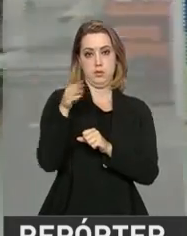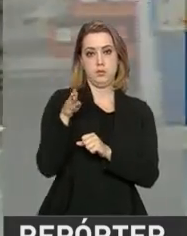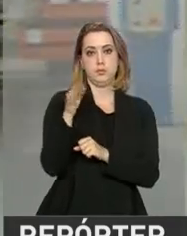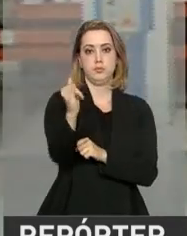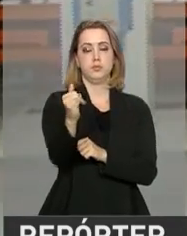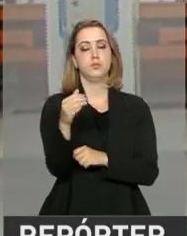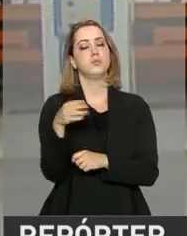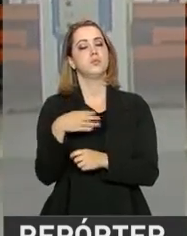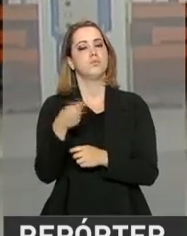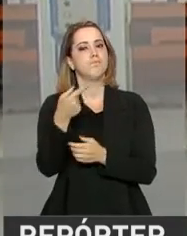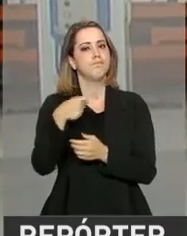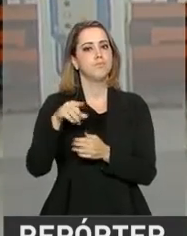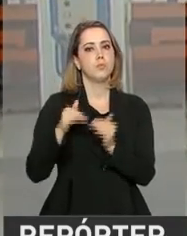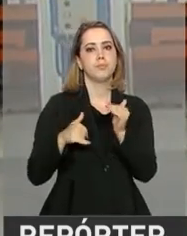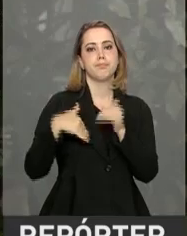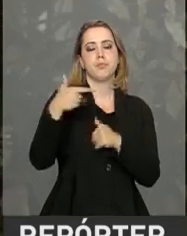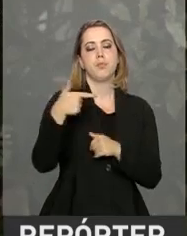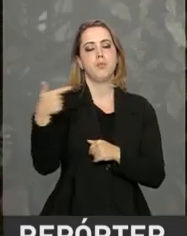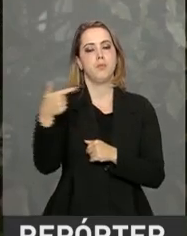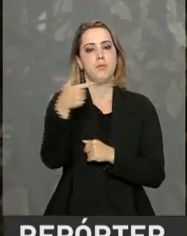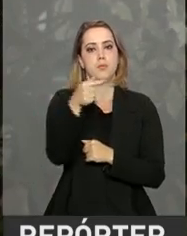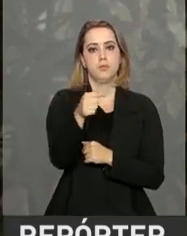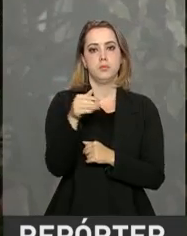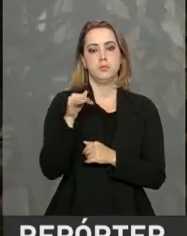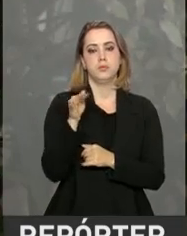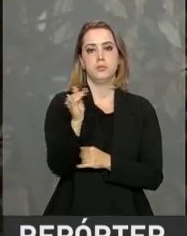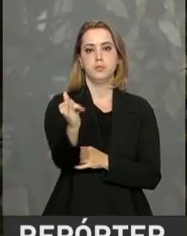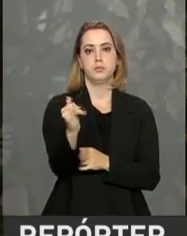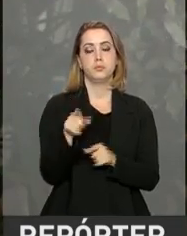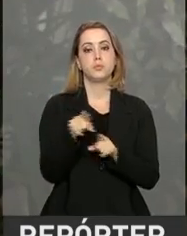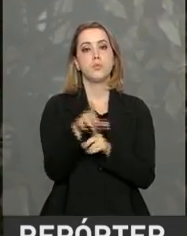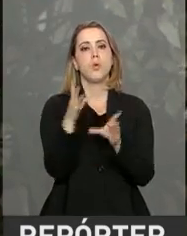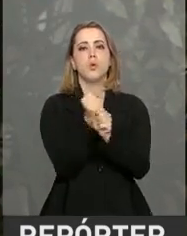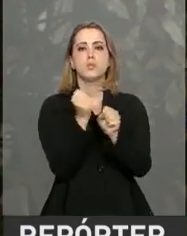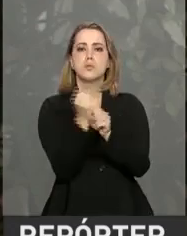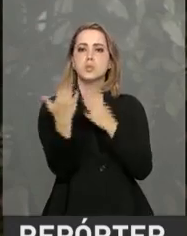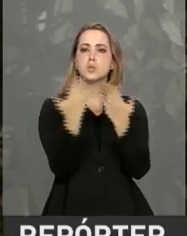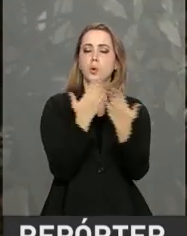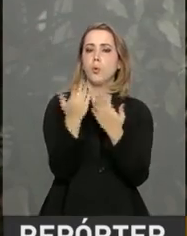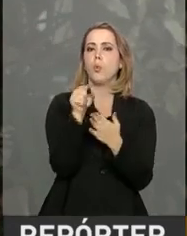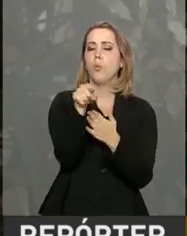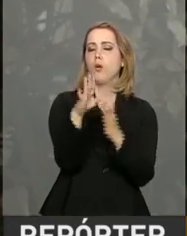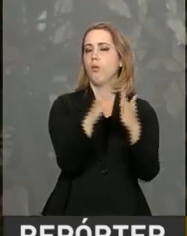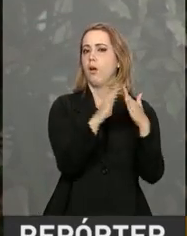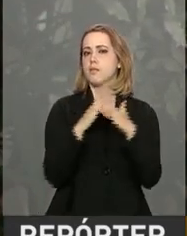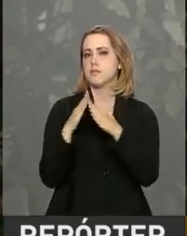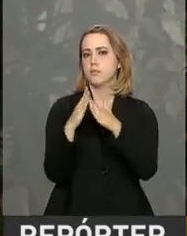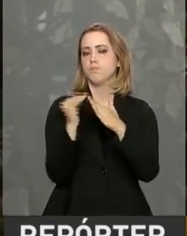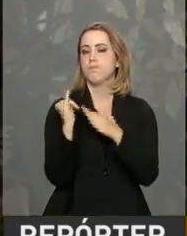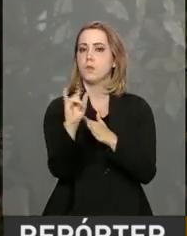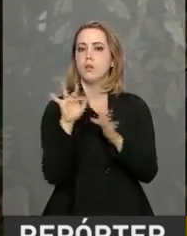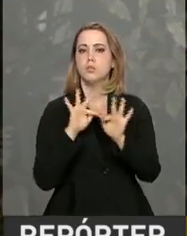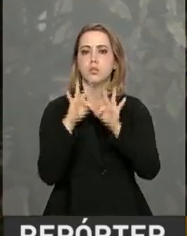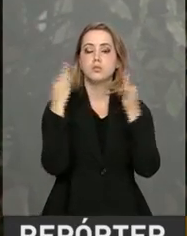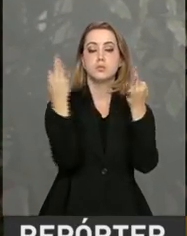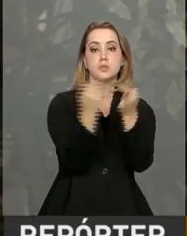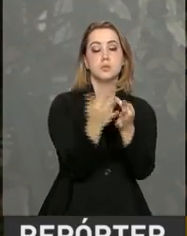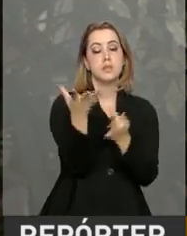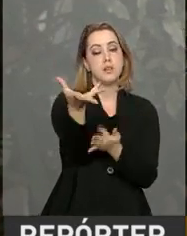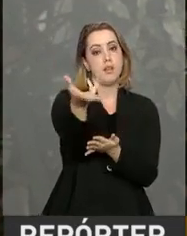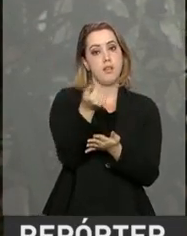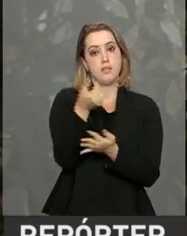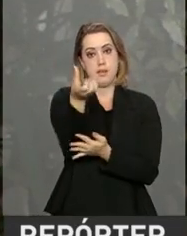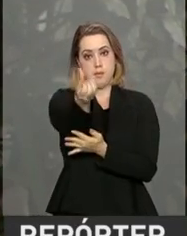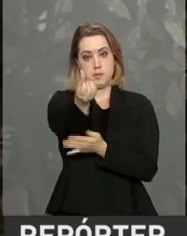e 400 milhões de reais. As contas do governo funcionam como orçamento de casa. Se uma família recebe 6